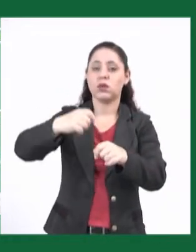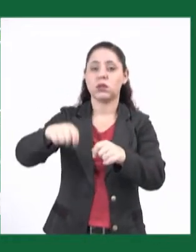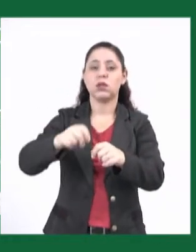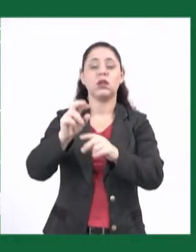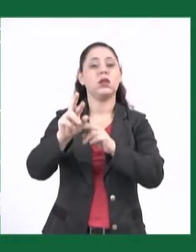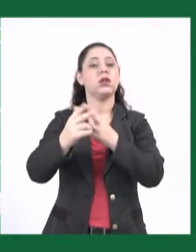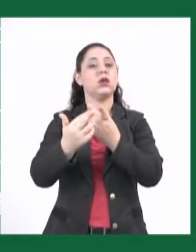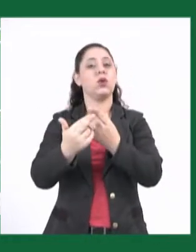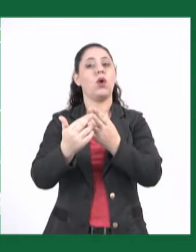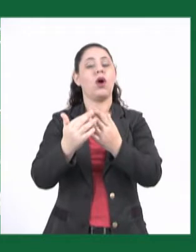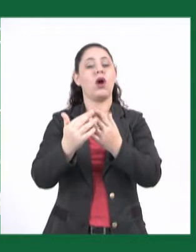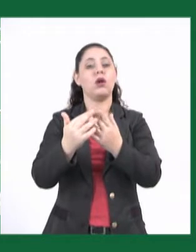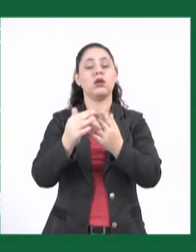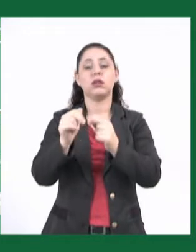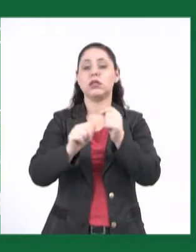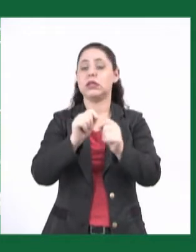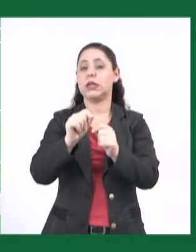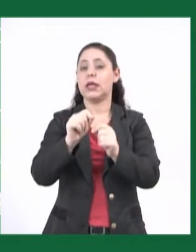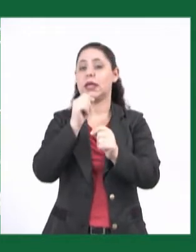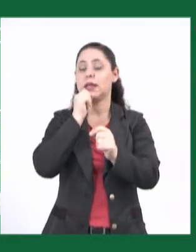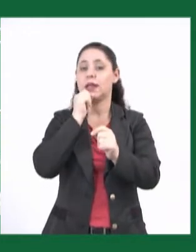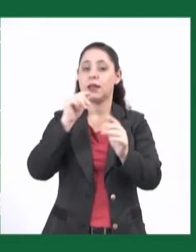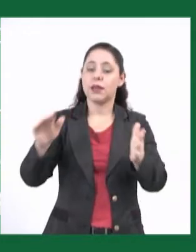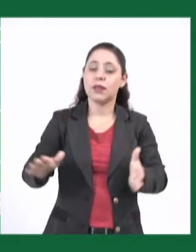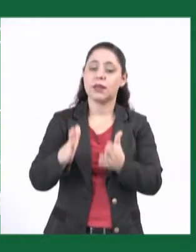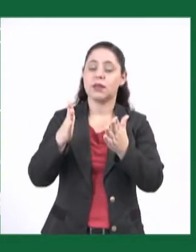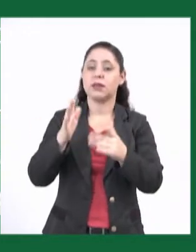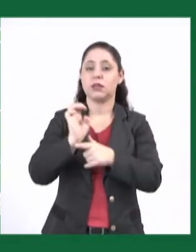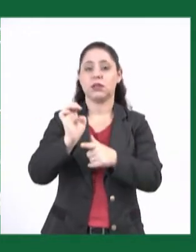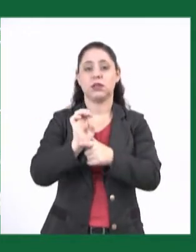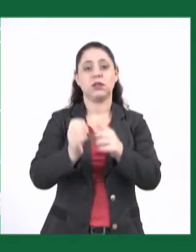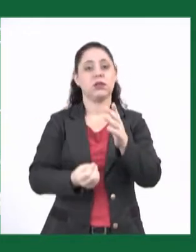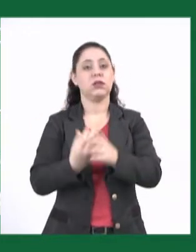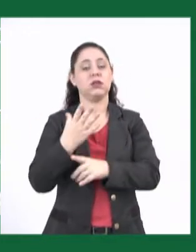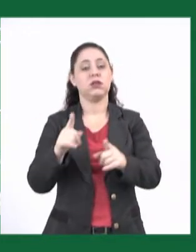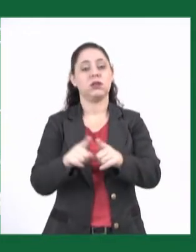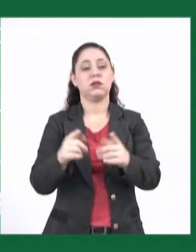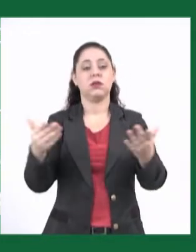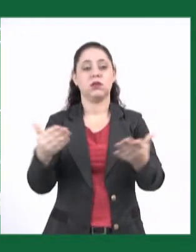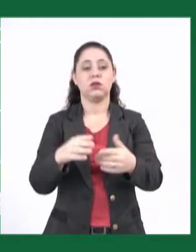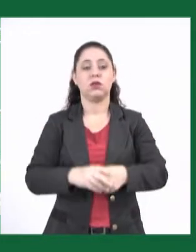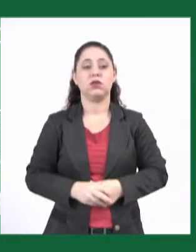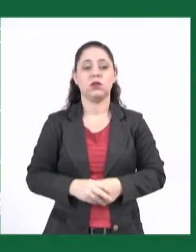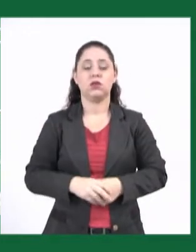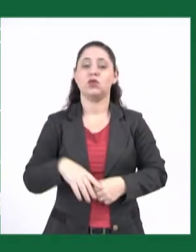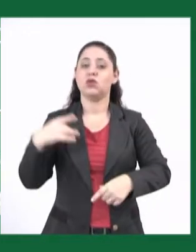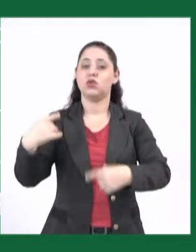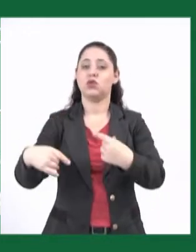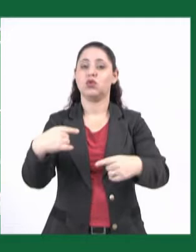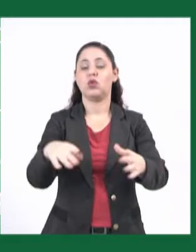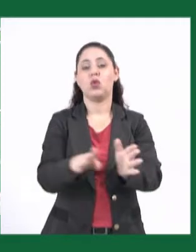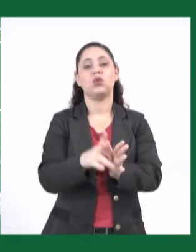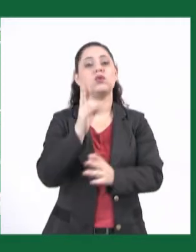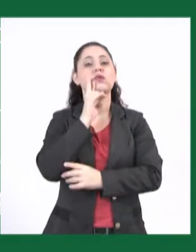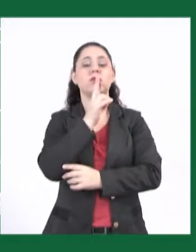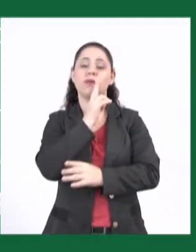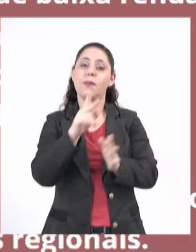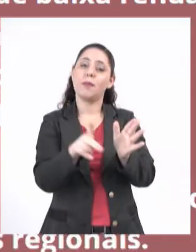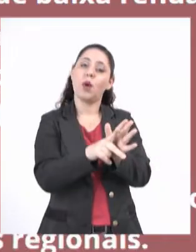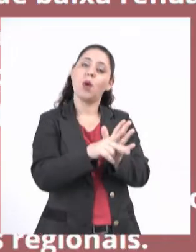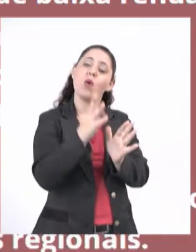ser, através do PA, fomentadas ao longo do estado. E hoje que a gente vai discutir, que é o restaurante popular.